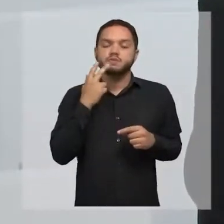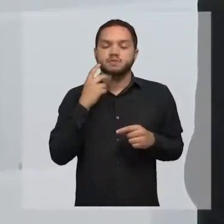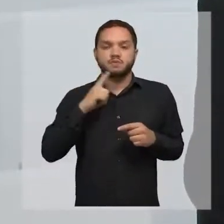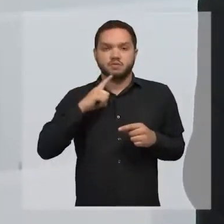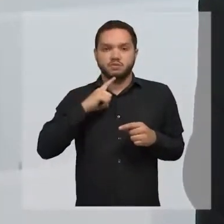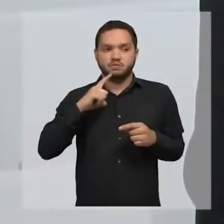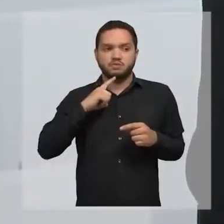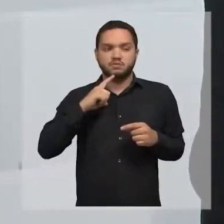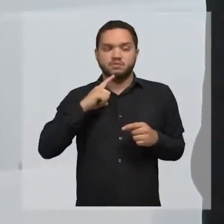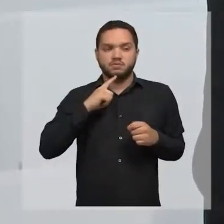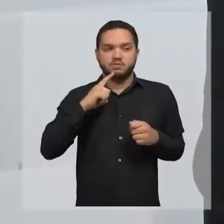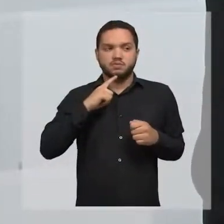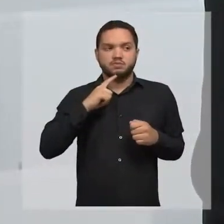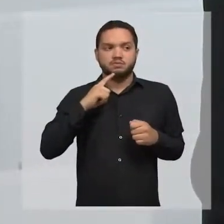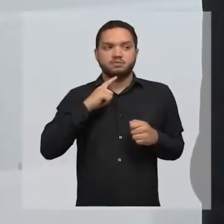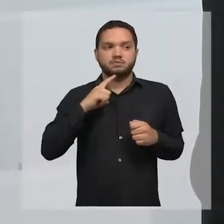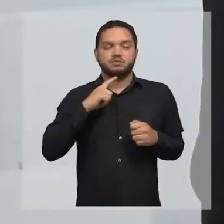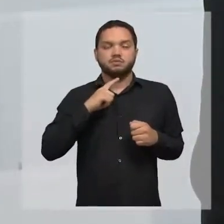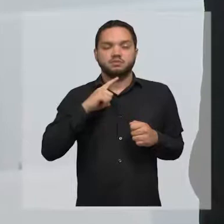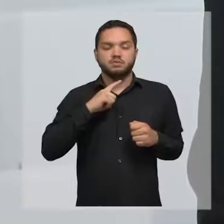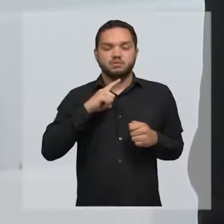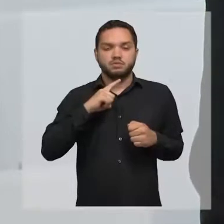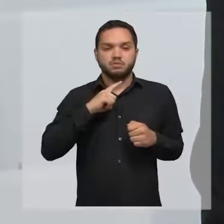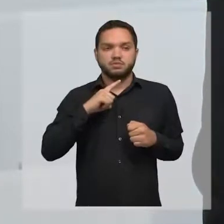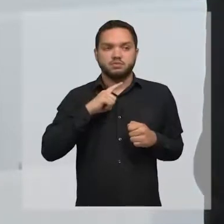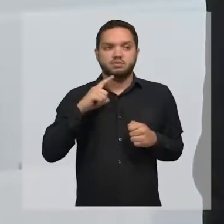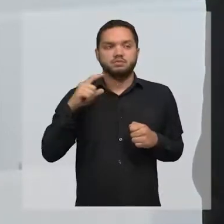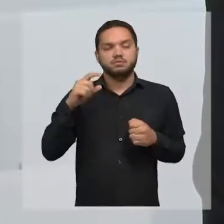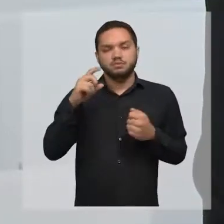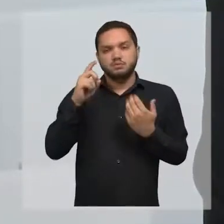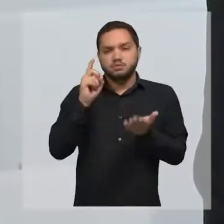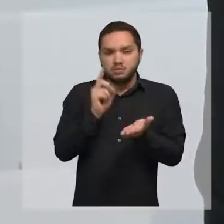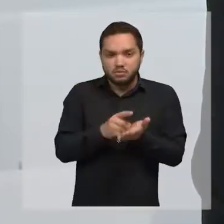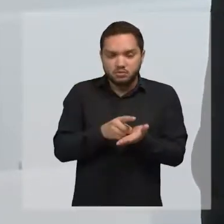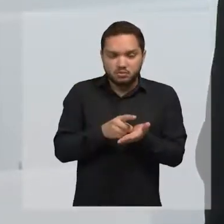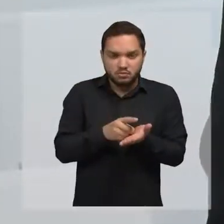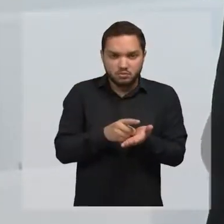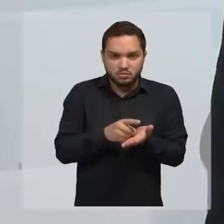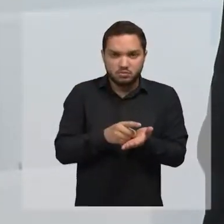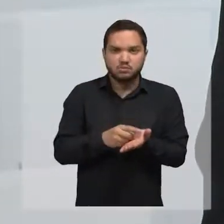onde a vida, né, na prática, concretamente,